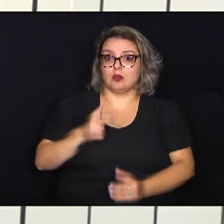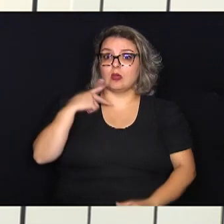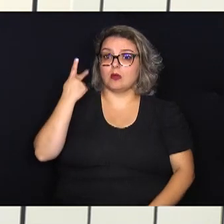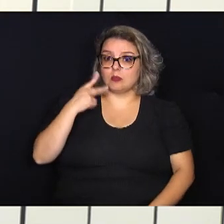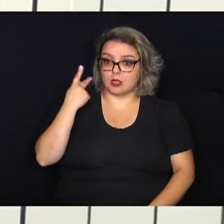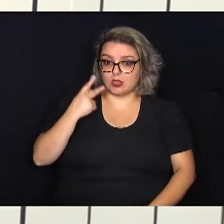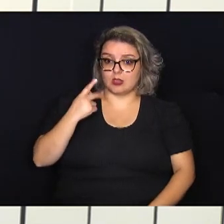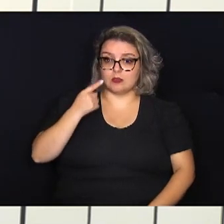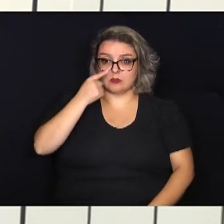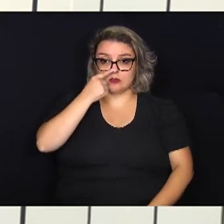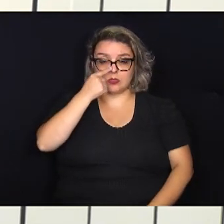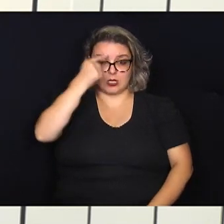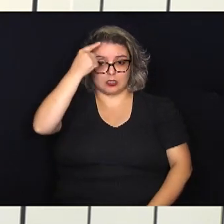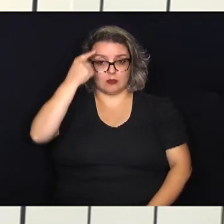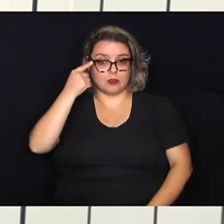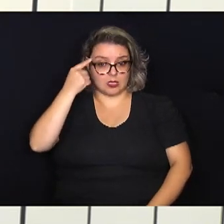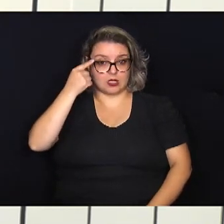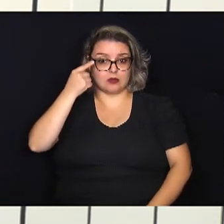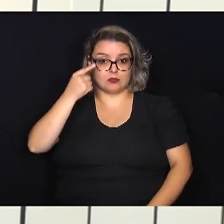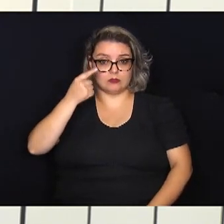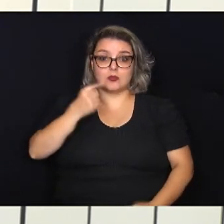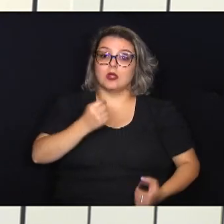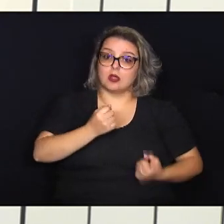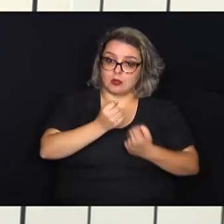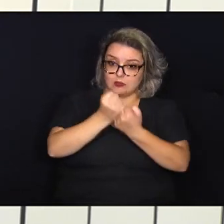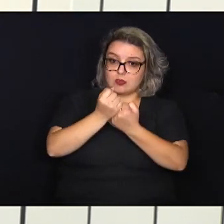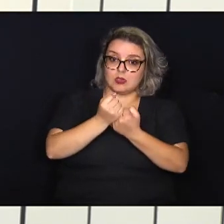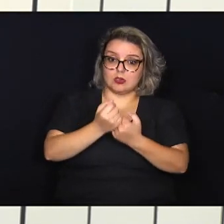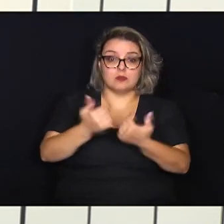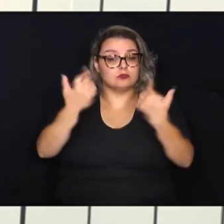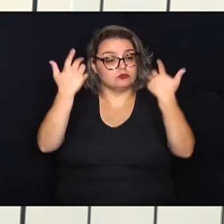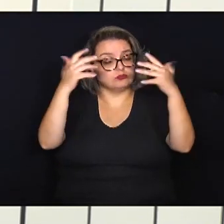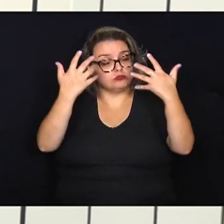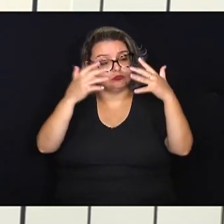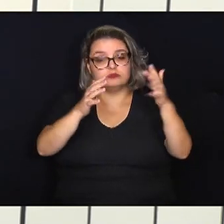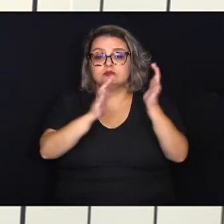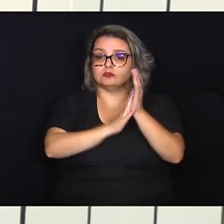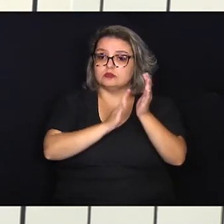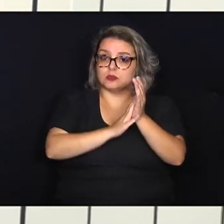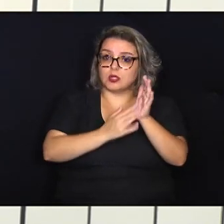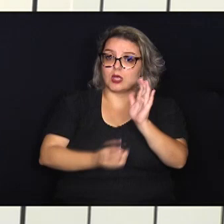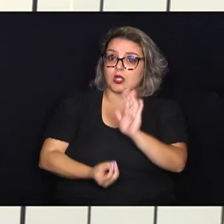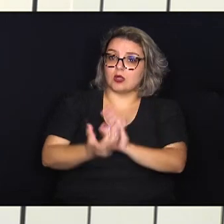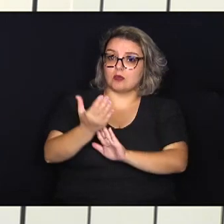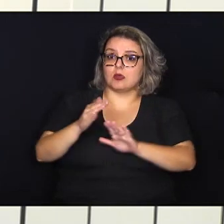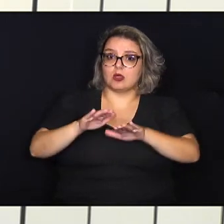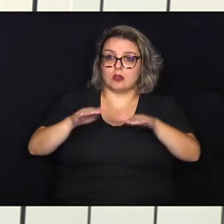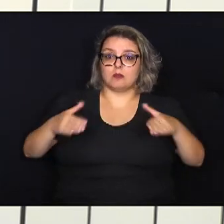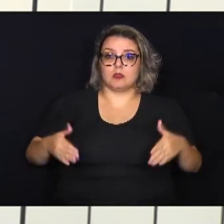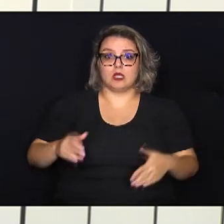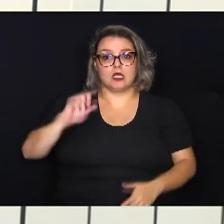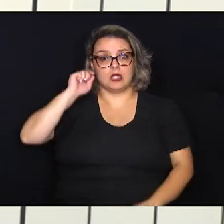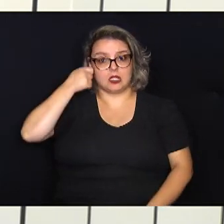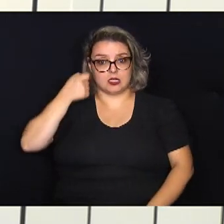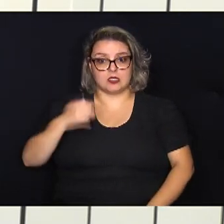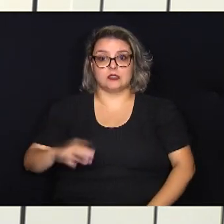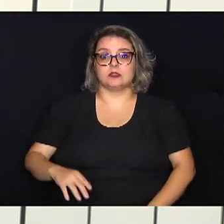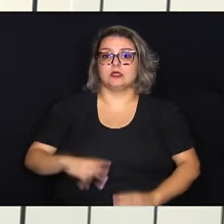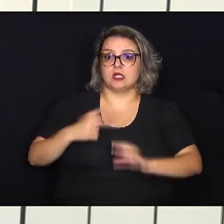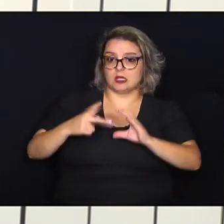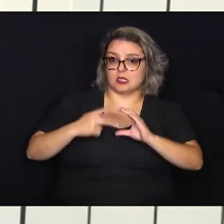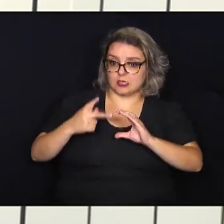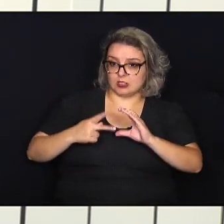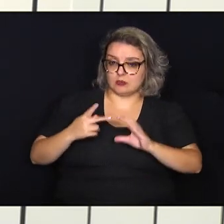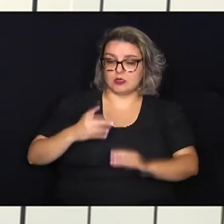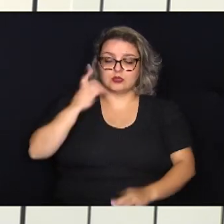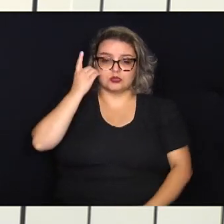vereadora Paola Miguel está dando apoio e parabenizando a criação da bancada negra na Câmara dos Deputados.